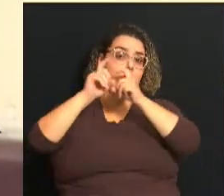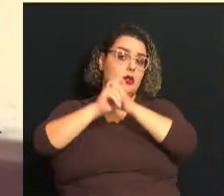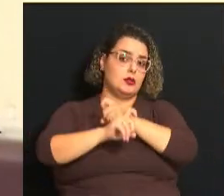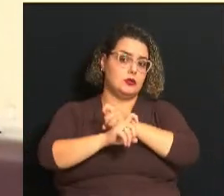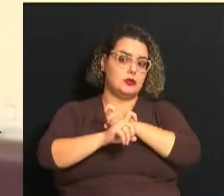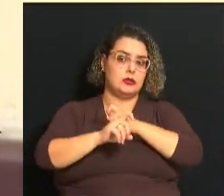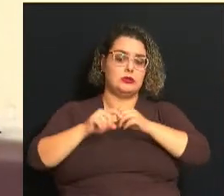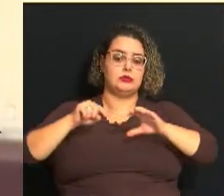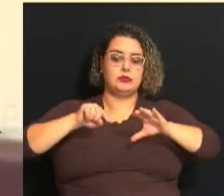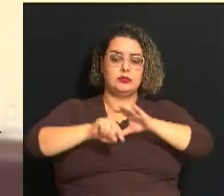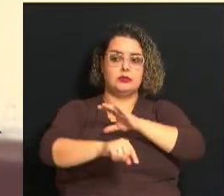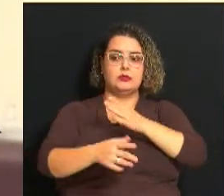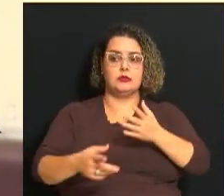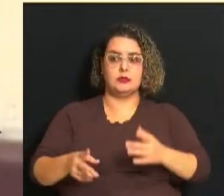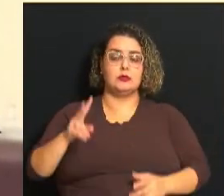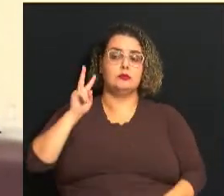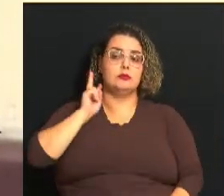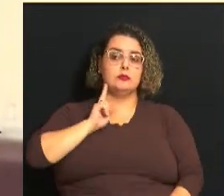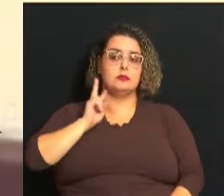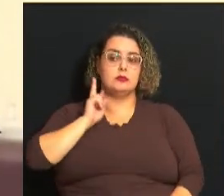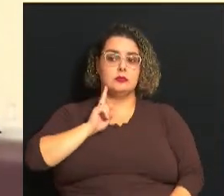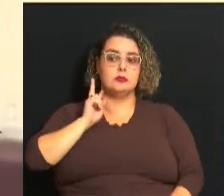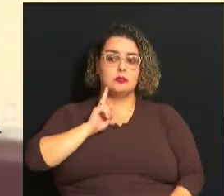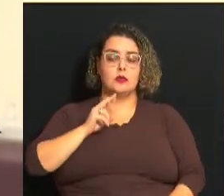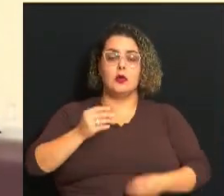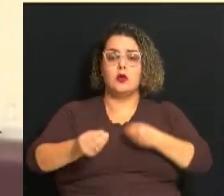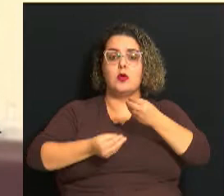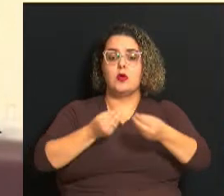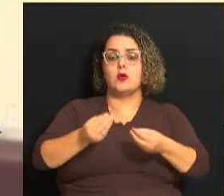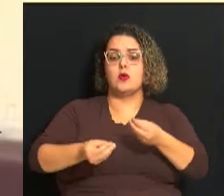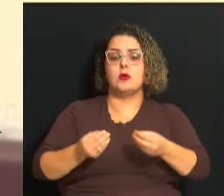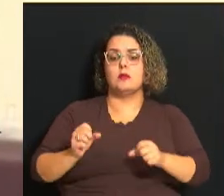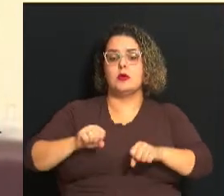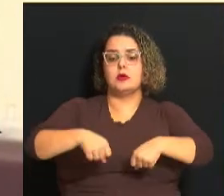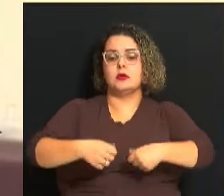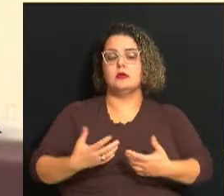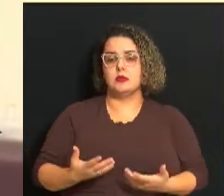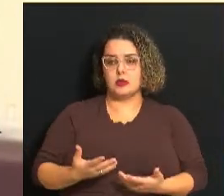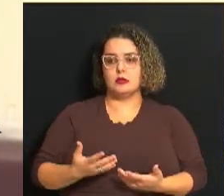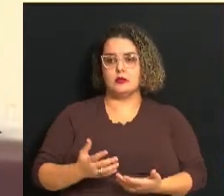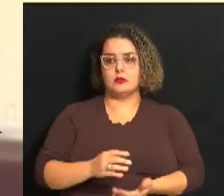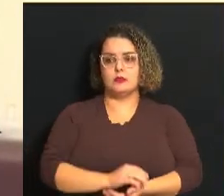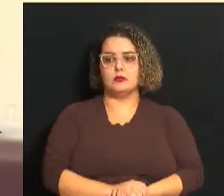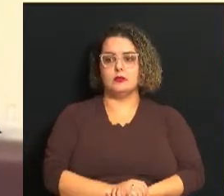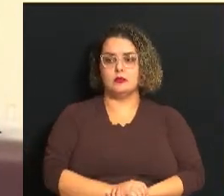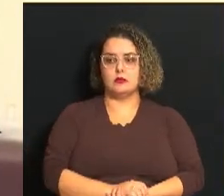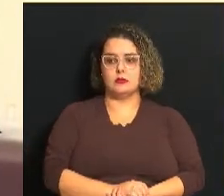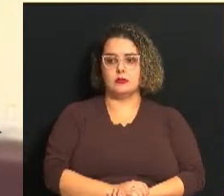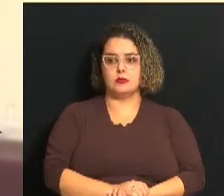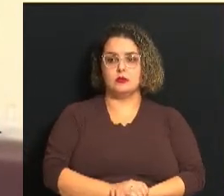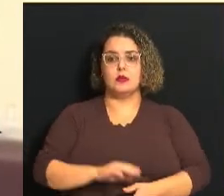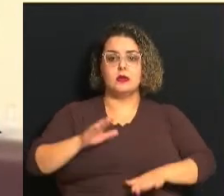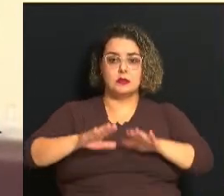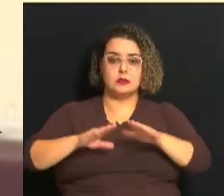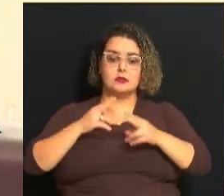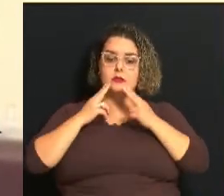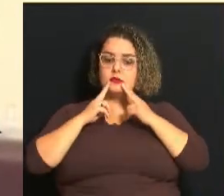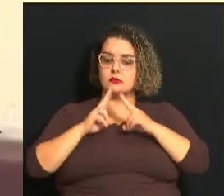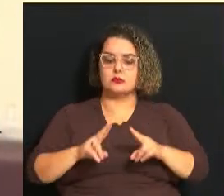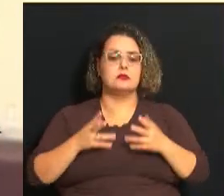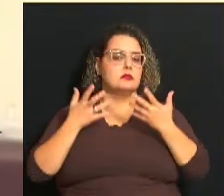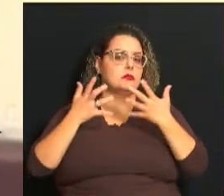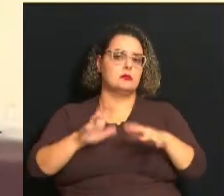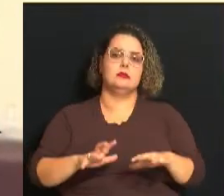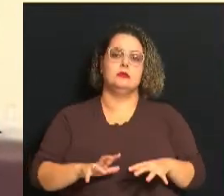como vítima uma vítima pode se defender muitas vezes as testemunhas não querem